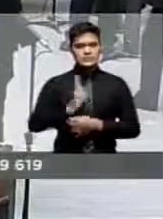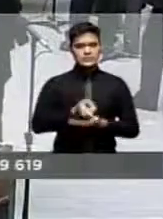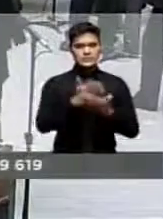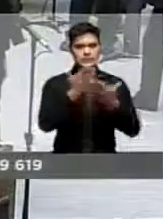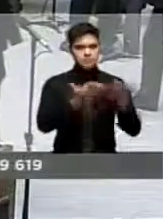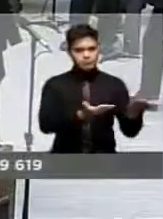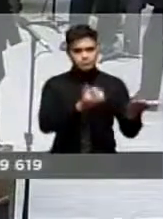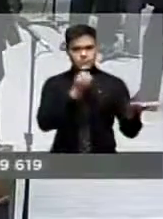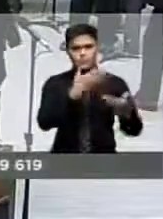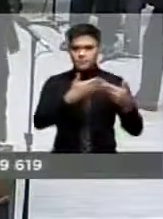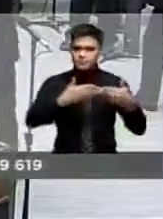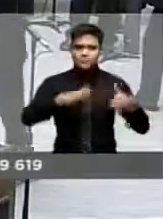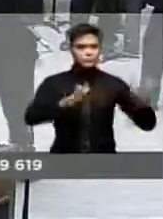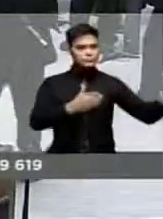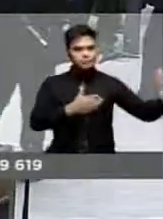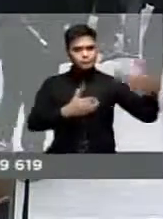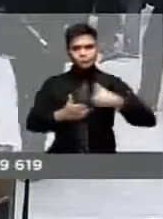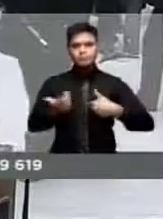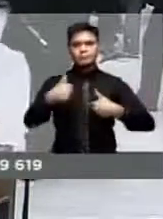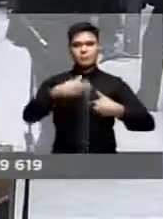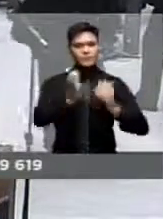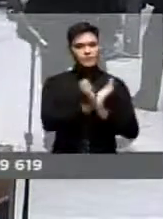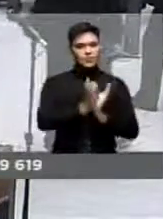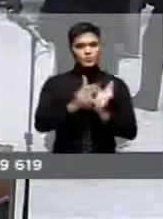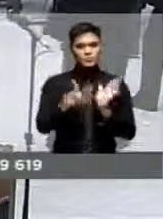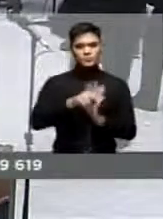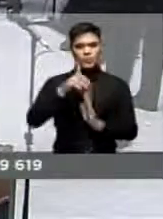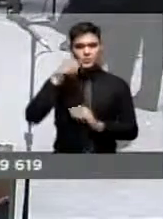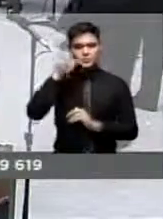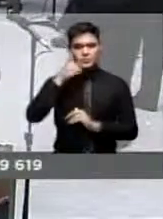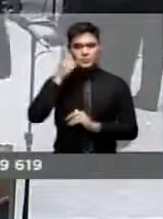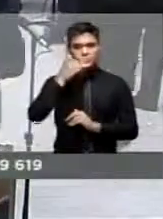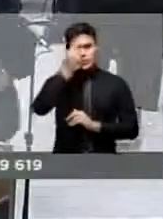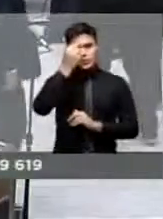portas abertas aos senhores parlamentares que nos visitam. Muito obrigado. Obrigado, deputado.